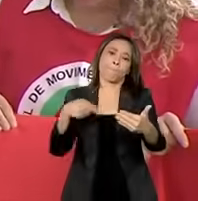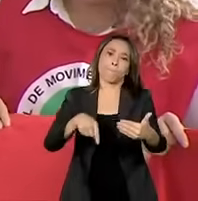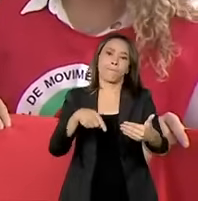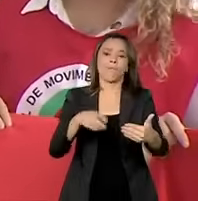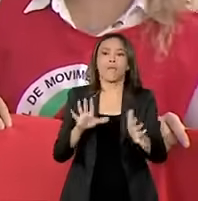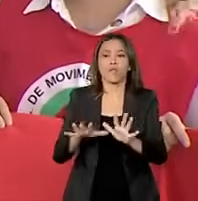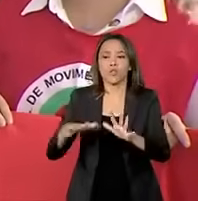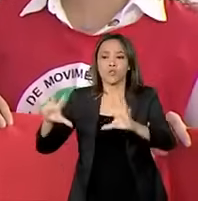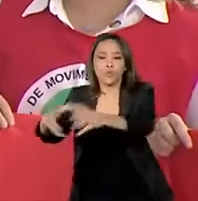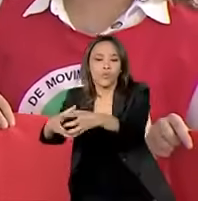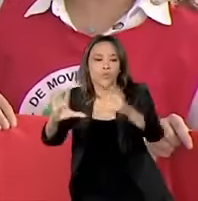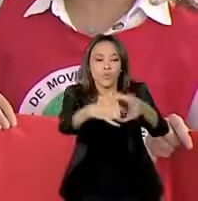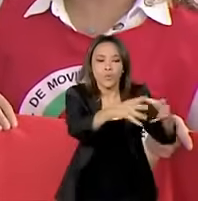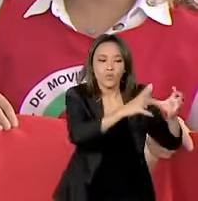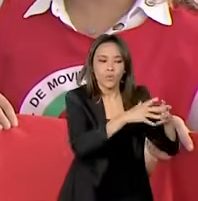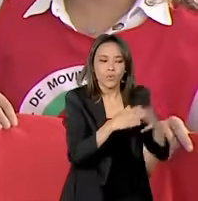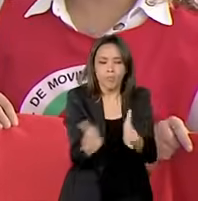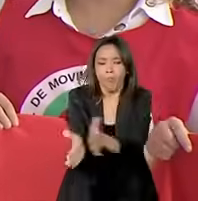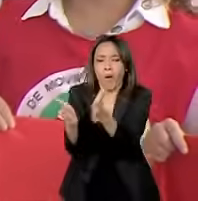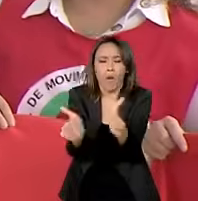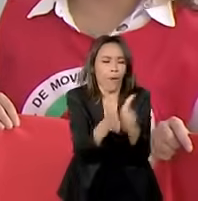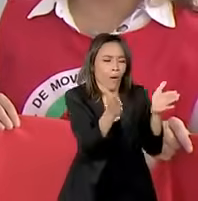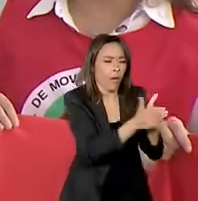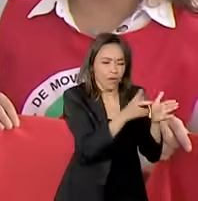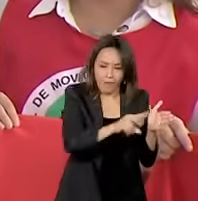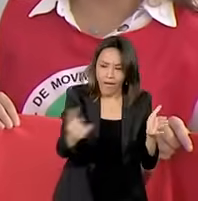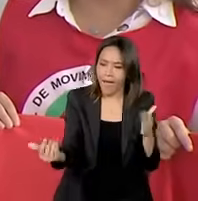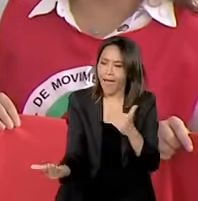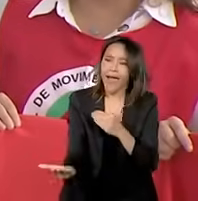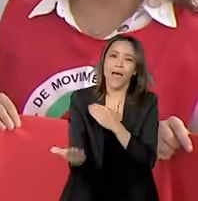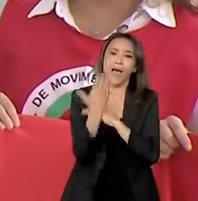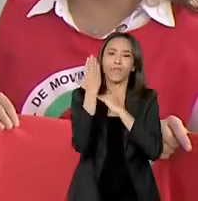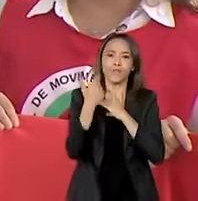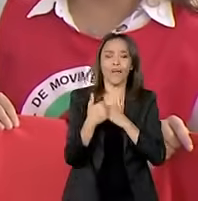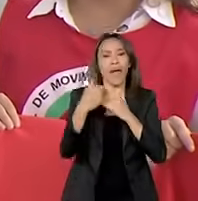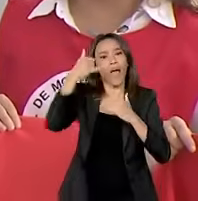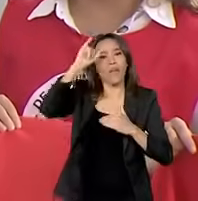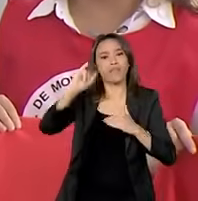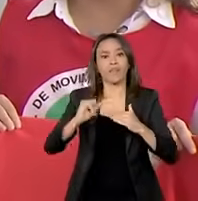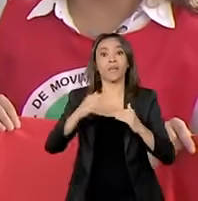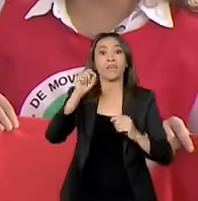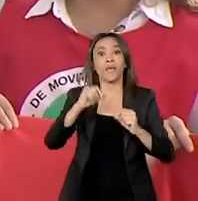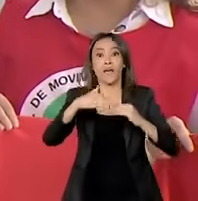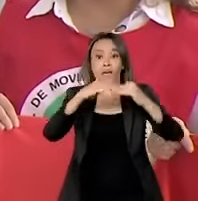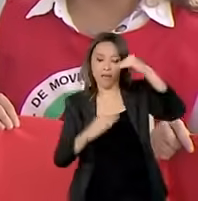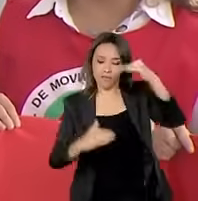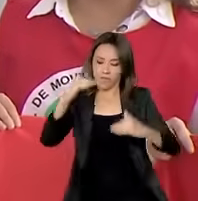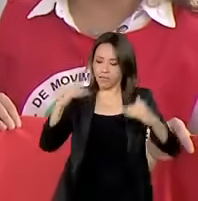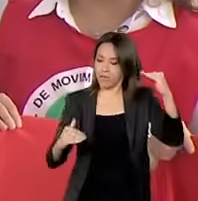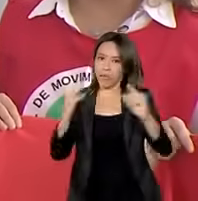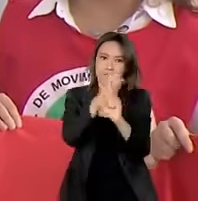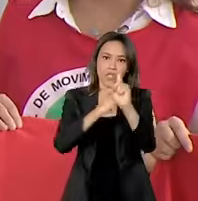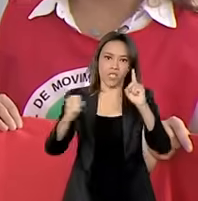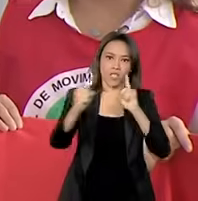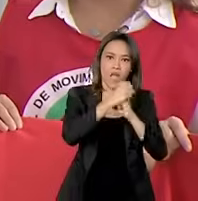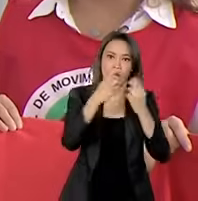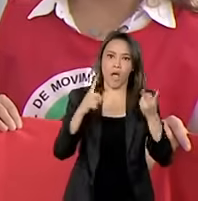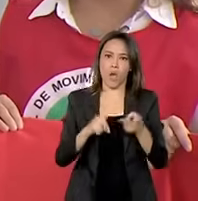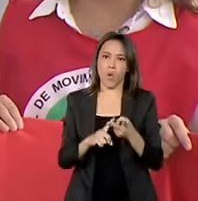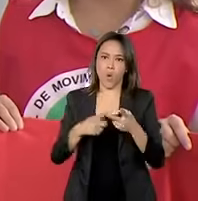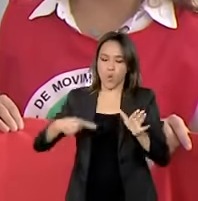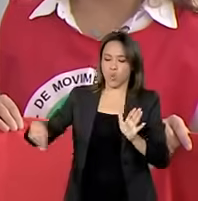movimentos organizados, o povo pobre, vai ajudar a combater a desigualdade social, o grande monopólio, a